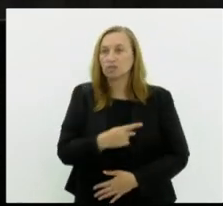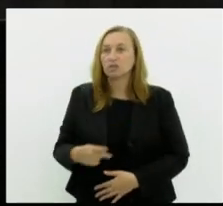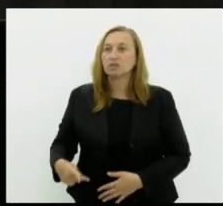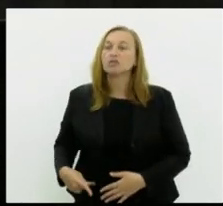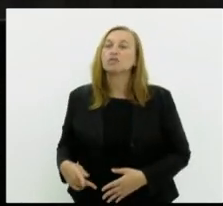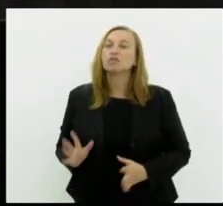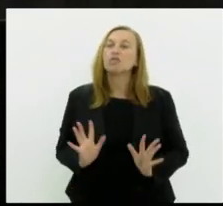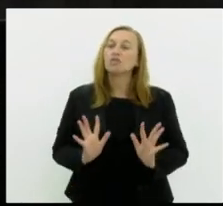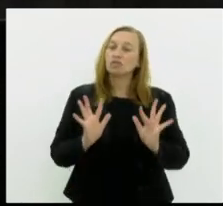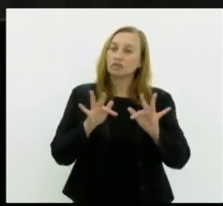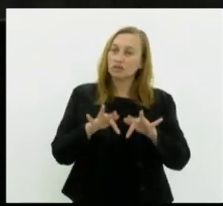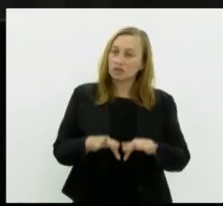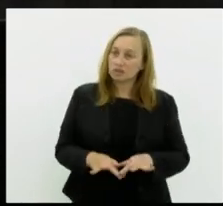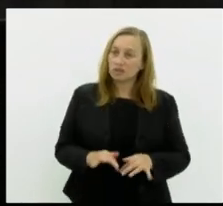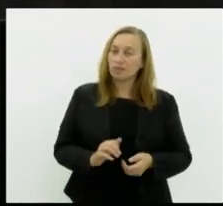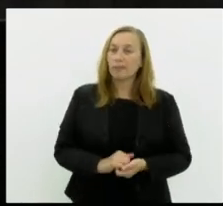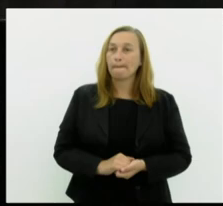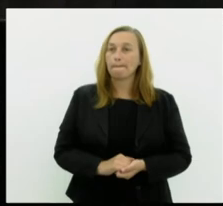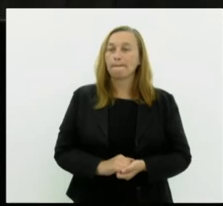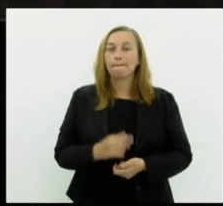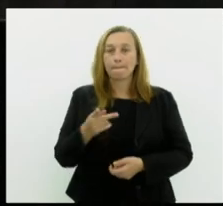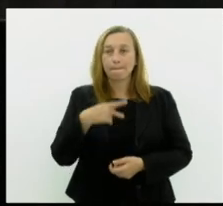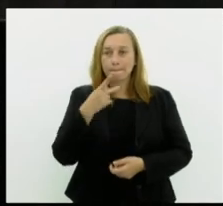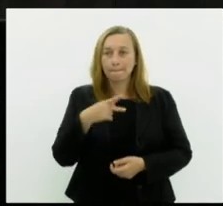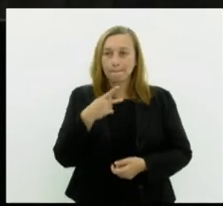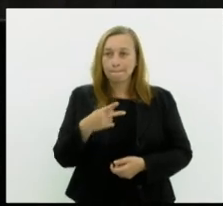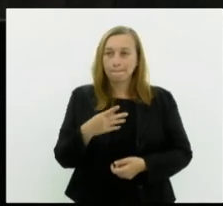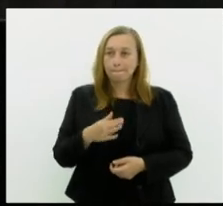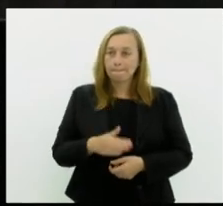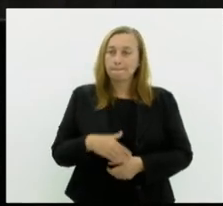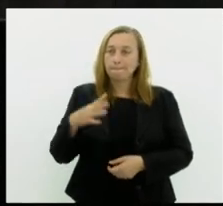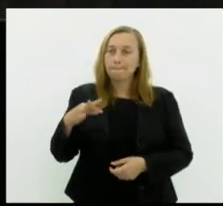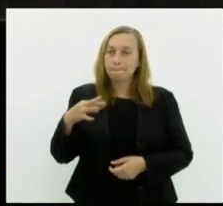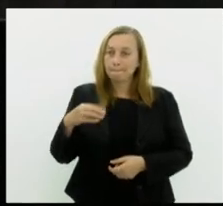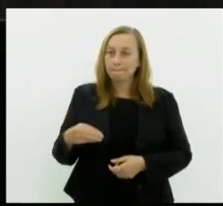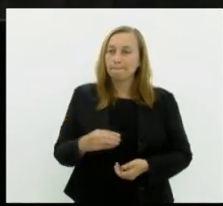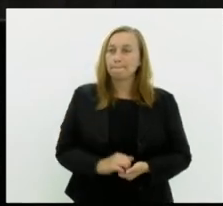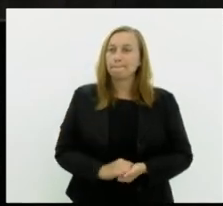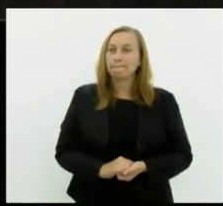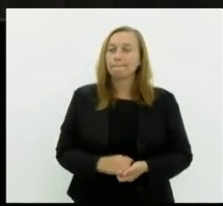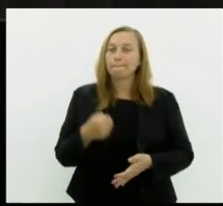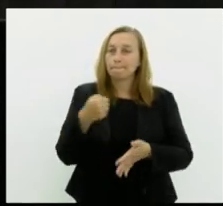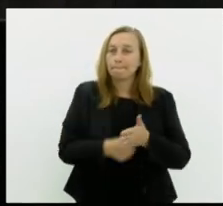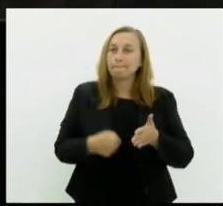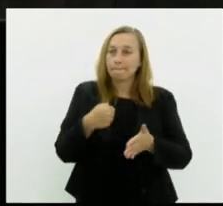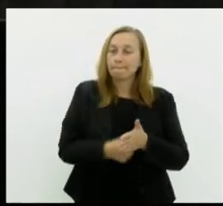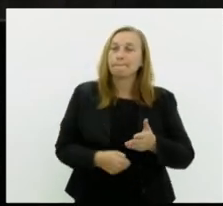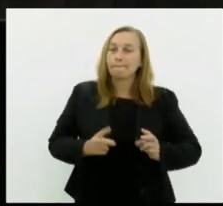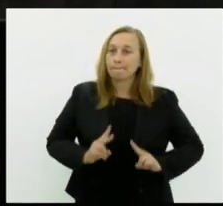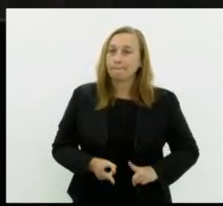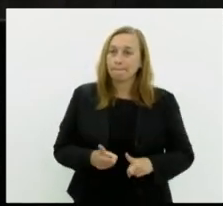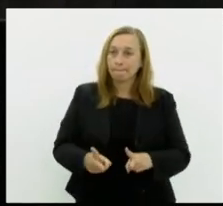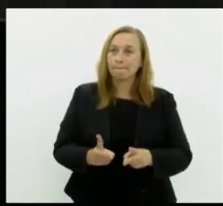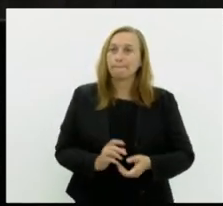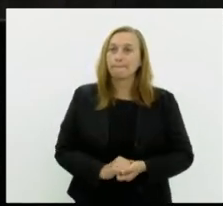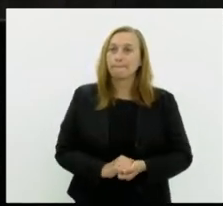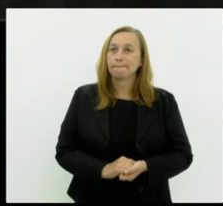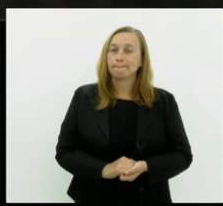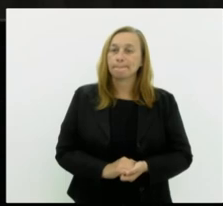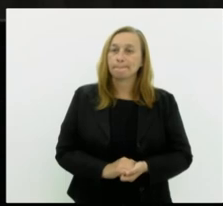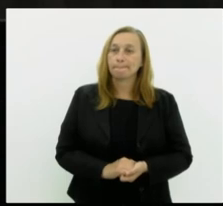vou concluir e dizer que, mais do que nunca, a luta continua.